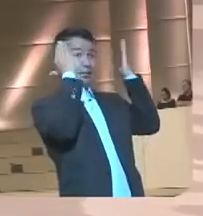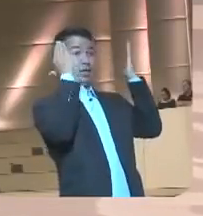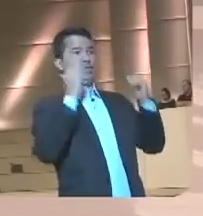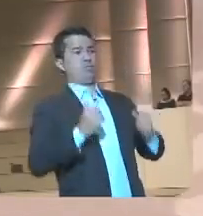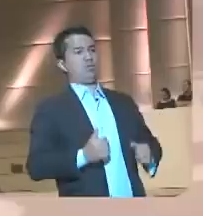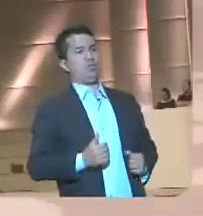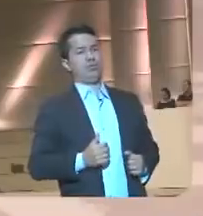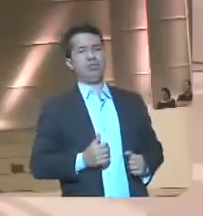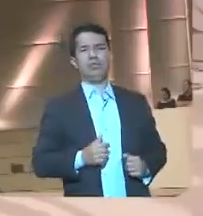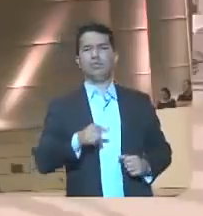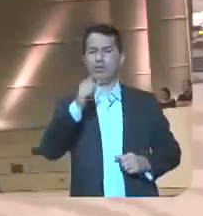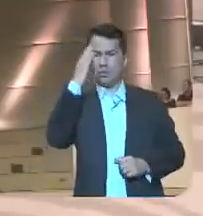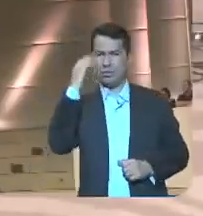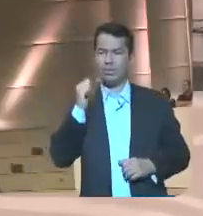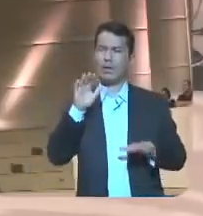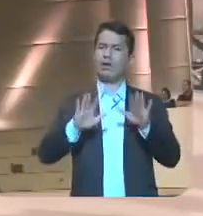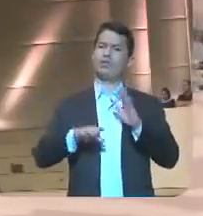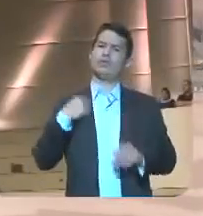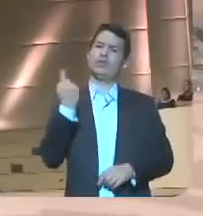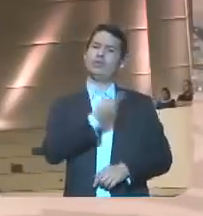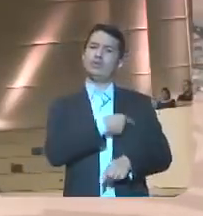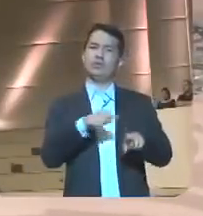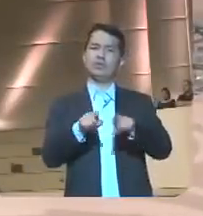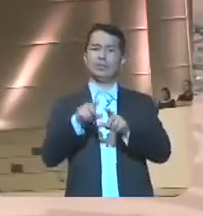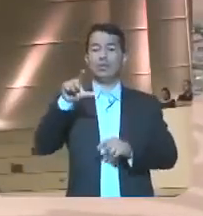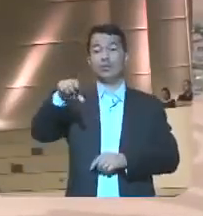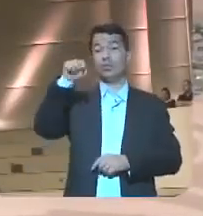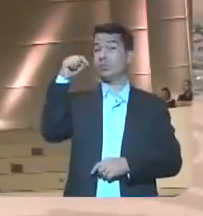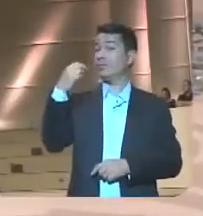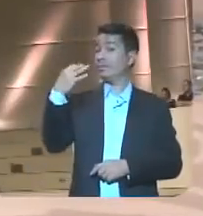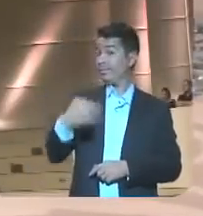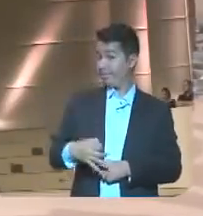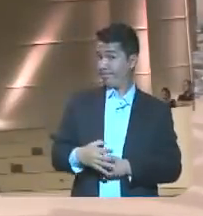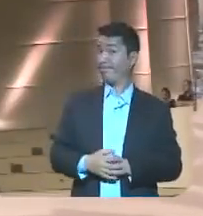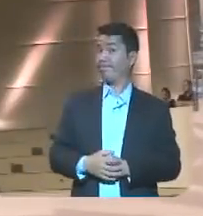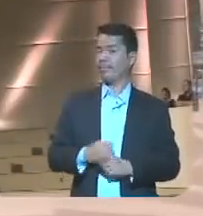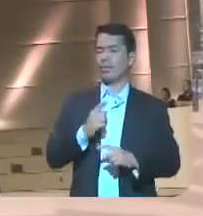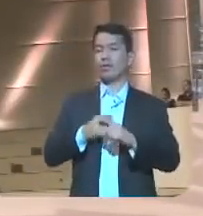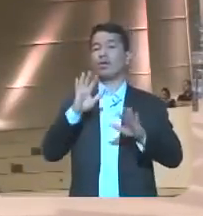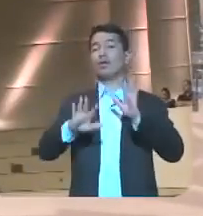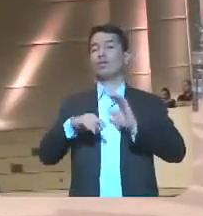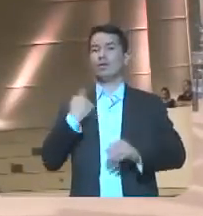muitas vezes na sua vida fazer o que é certo vai custar caro